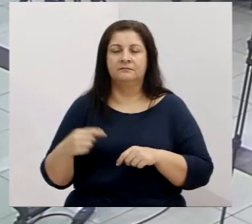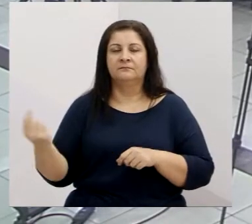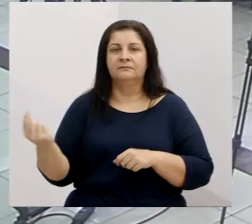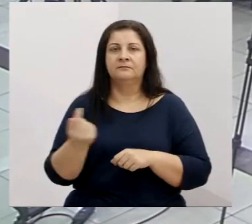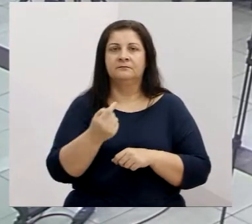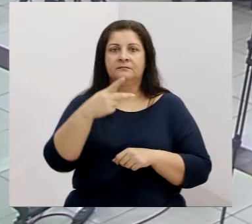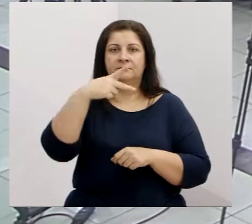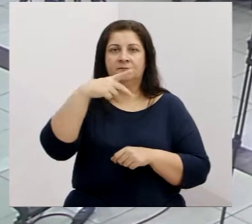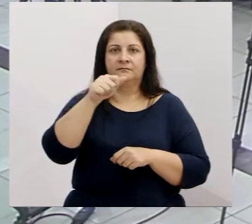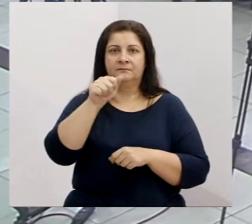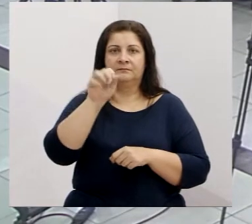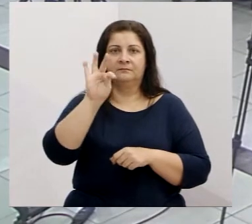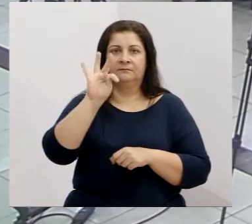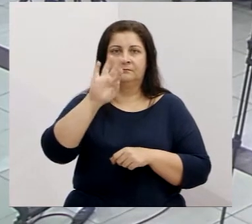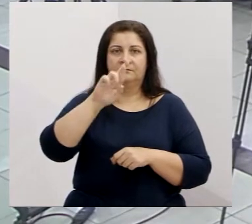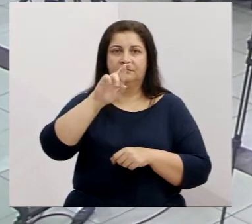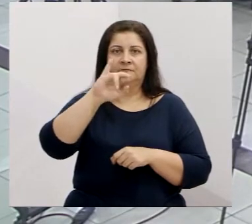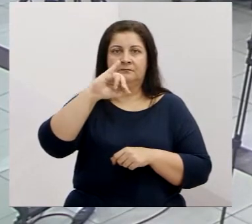Juliane